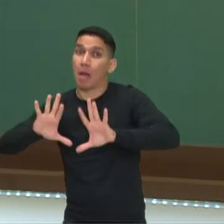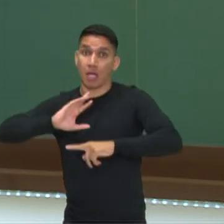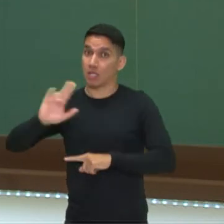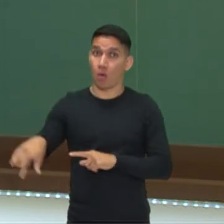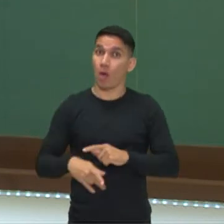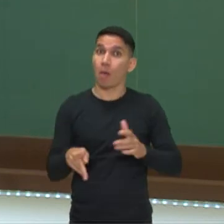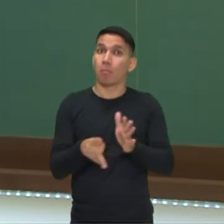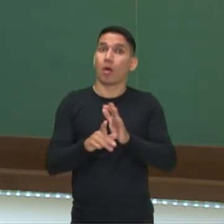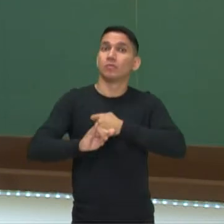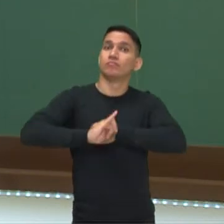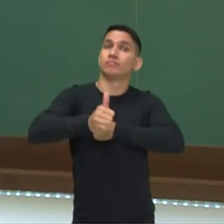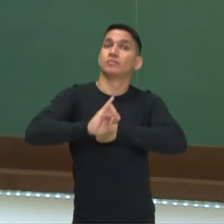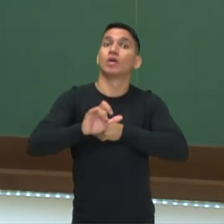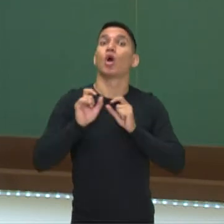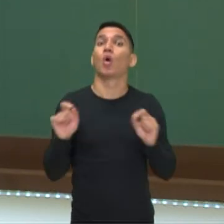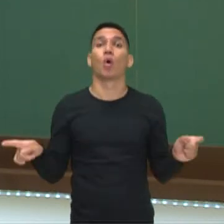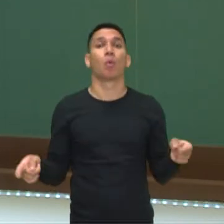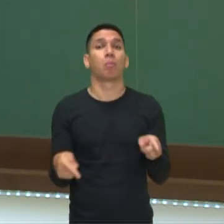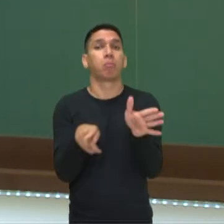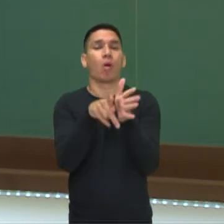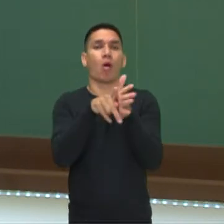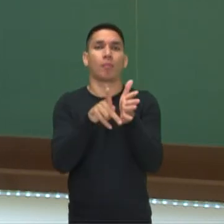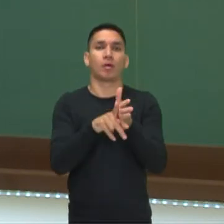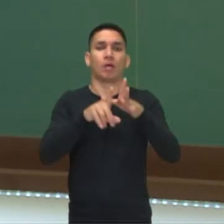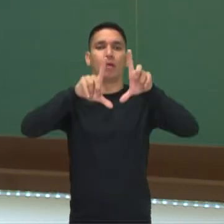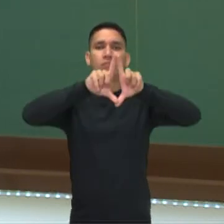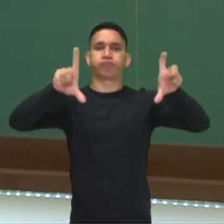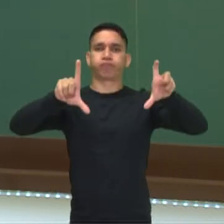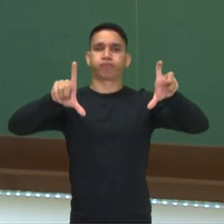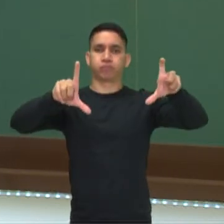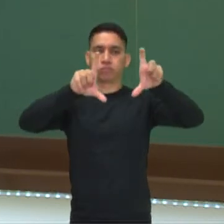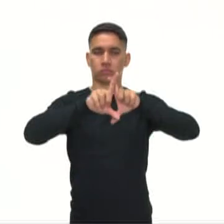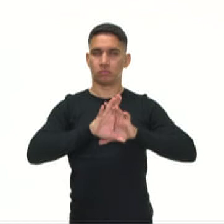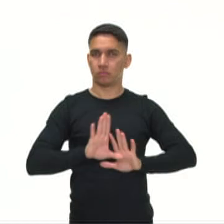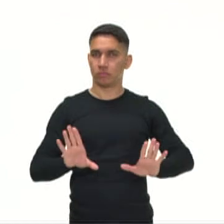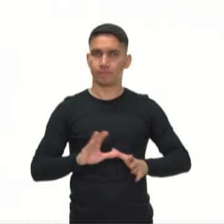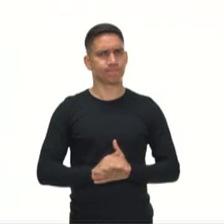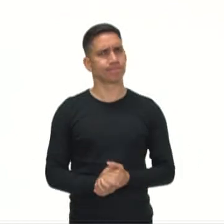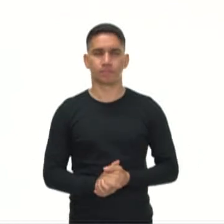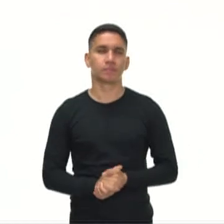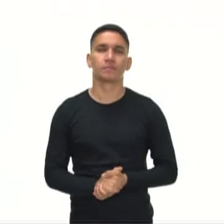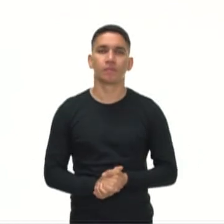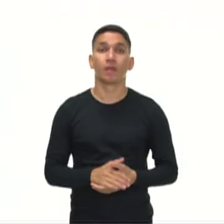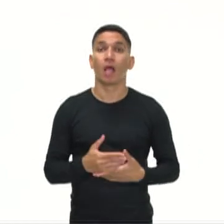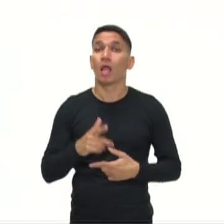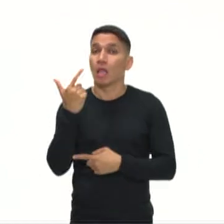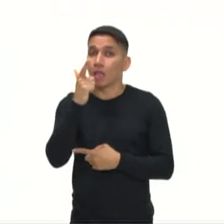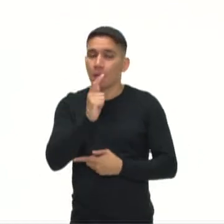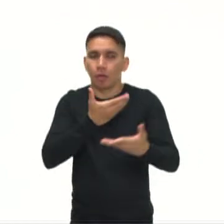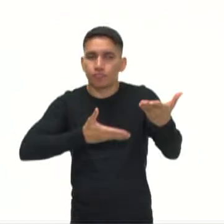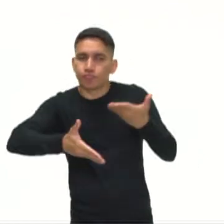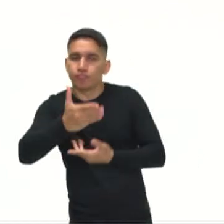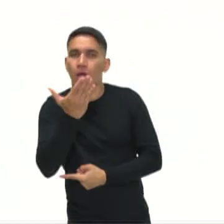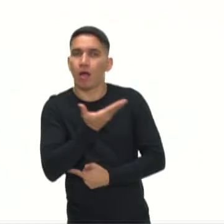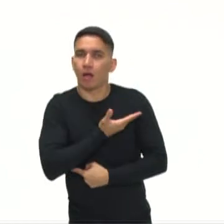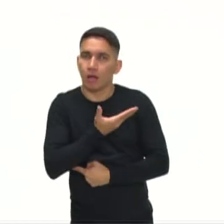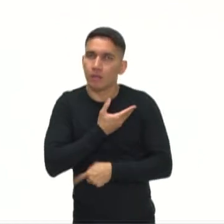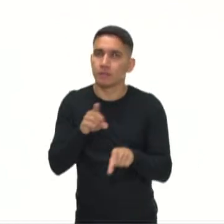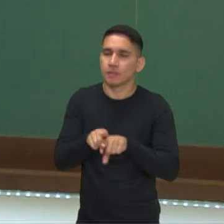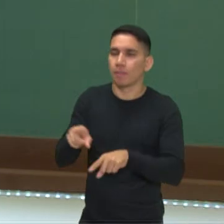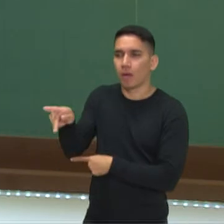de prosa, ou seja, em forma de parágrafos. Depois compartilhe com o amigo e com seu professor. Você